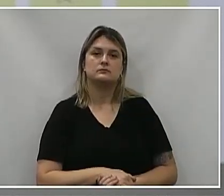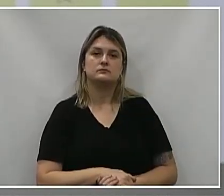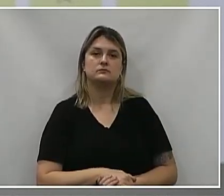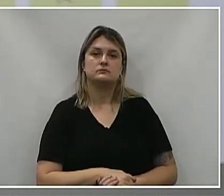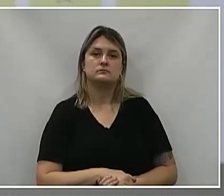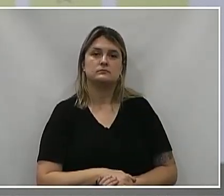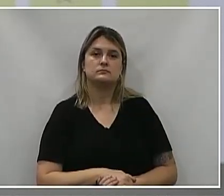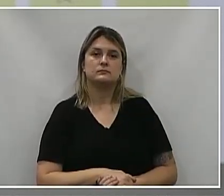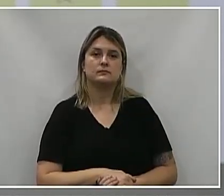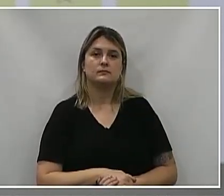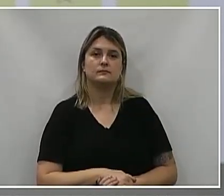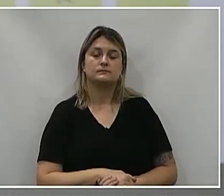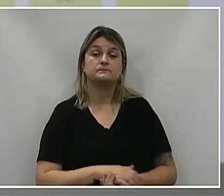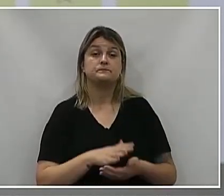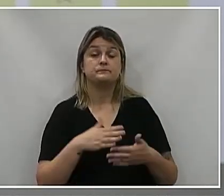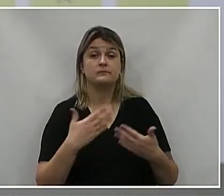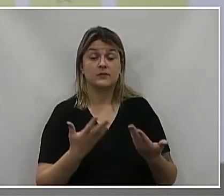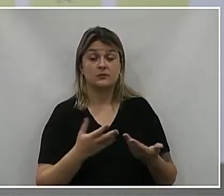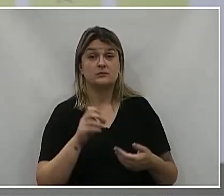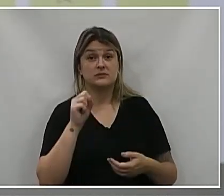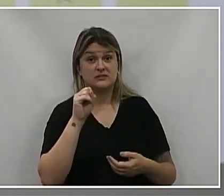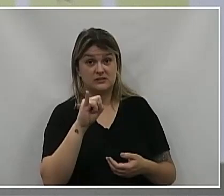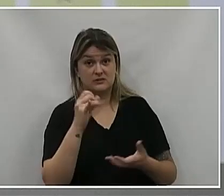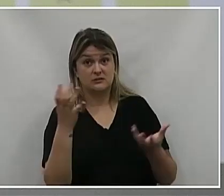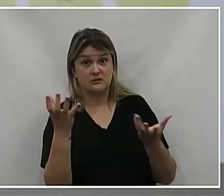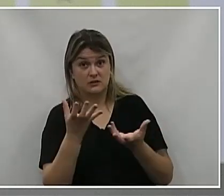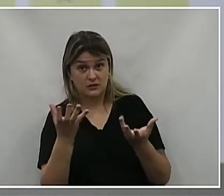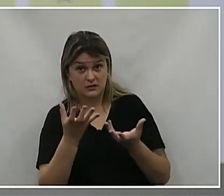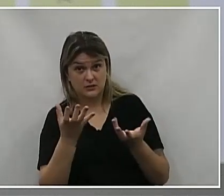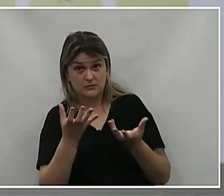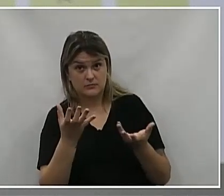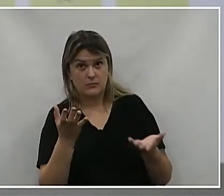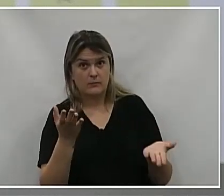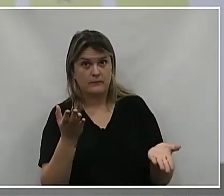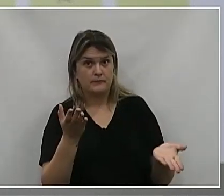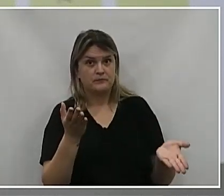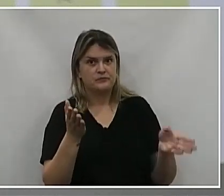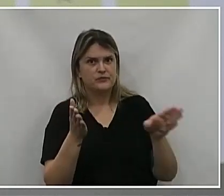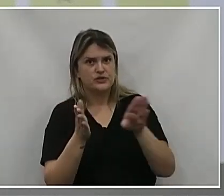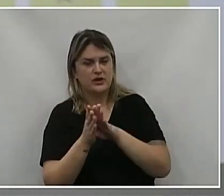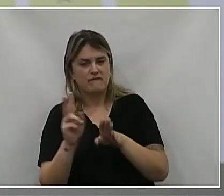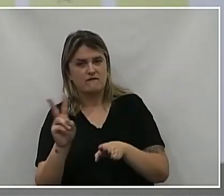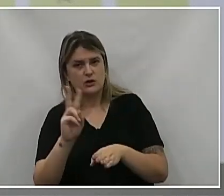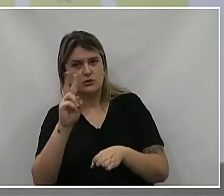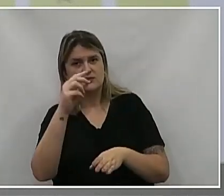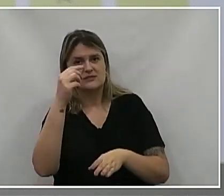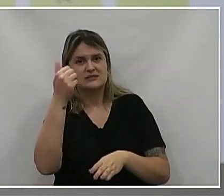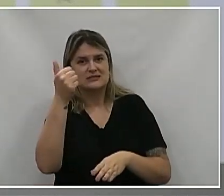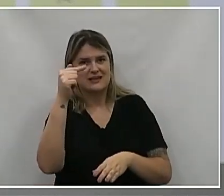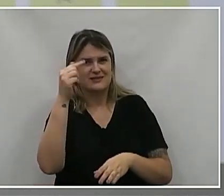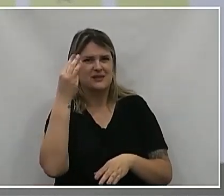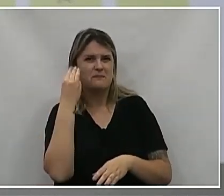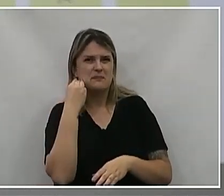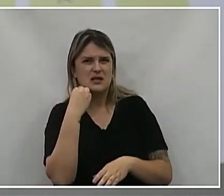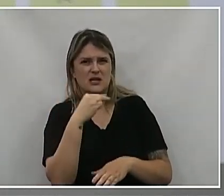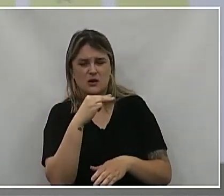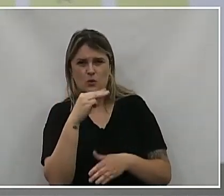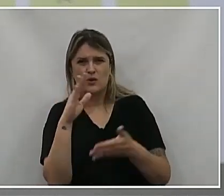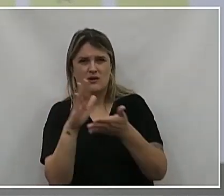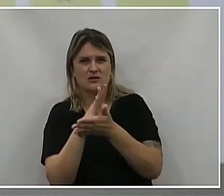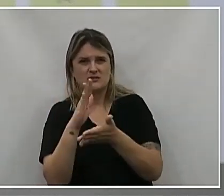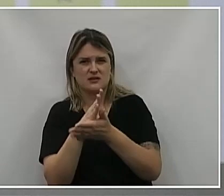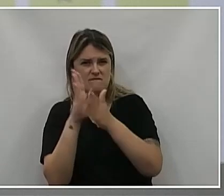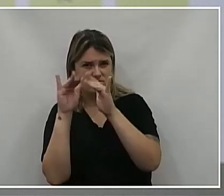gestões, né? E aí sim, se a gente quer, então, chegar a esse valor de 17 milhões que vai ser o custo final